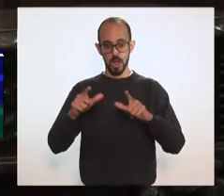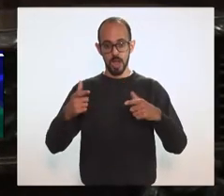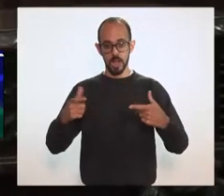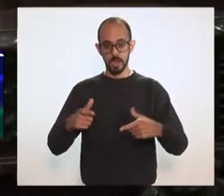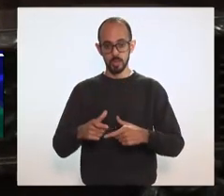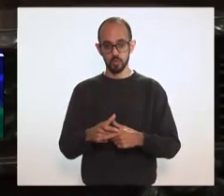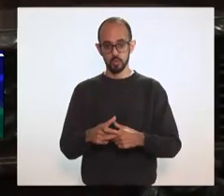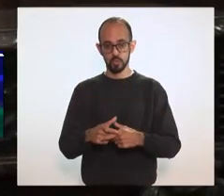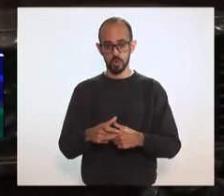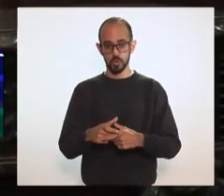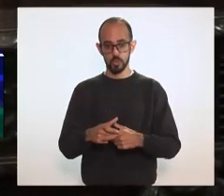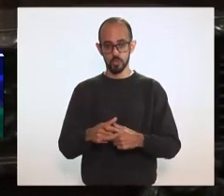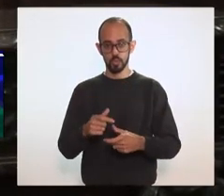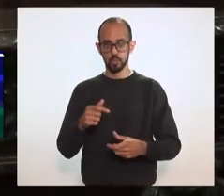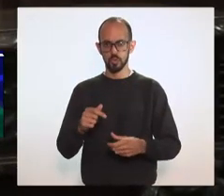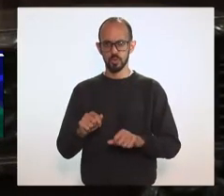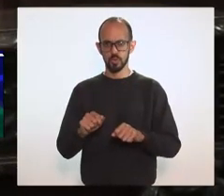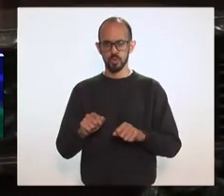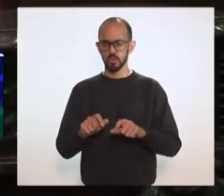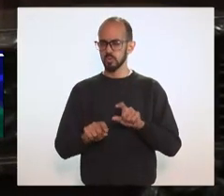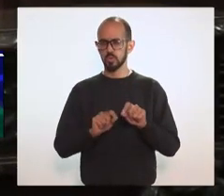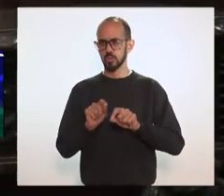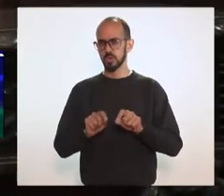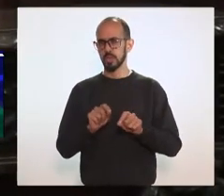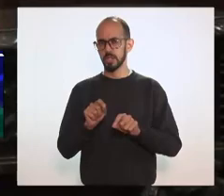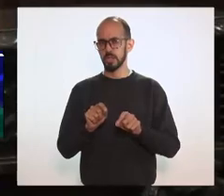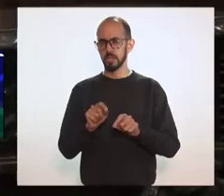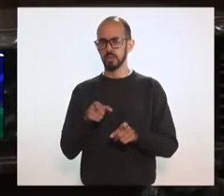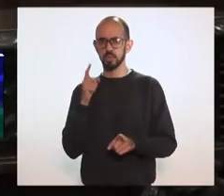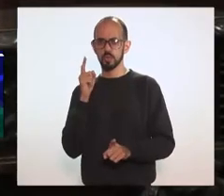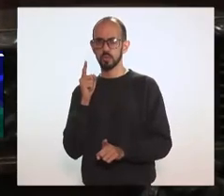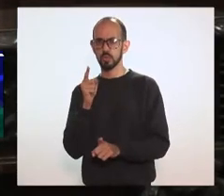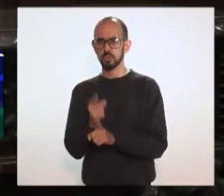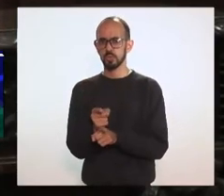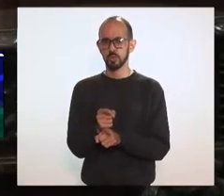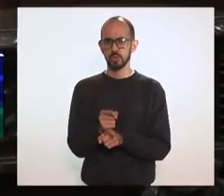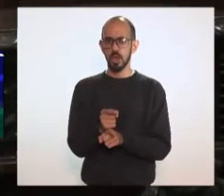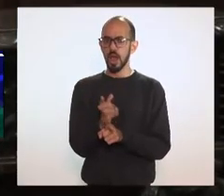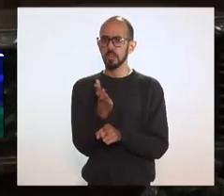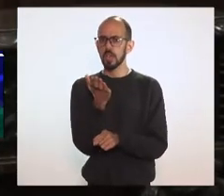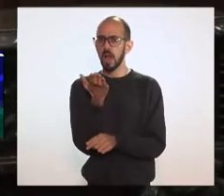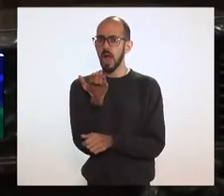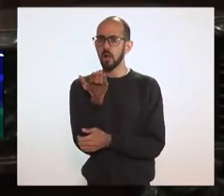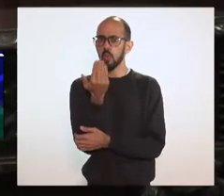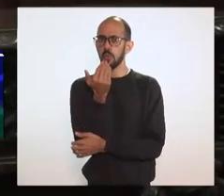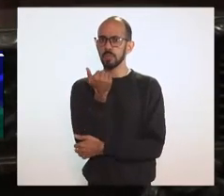de encontro, a possibilidade de comer na favela.